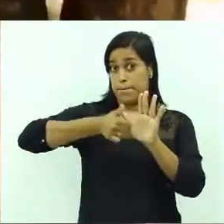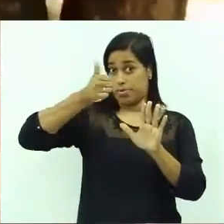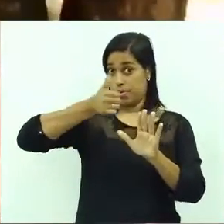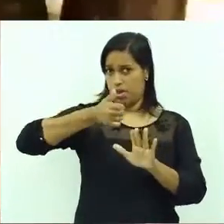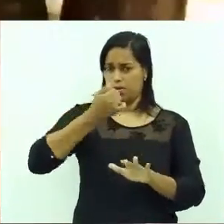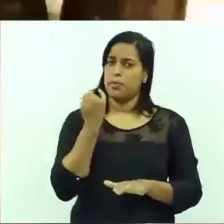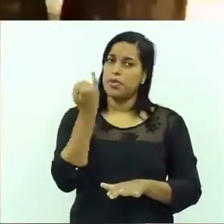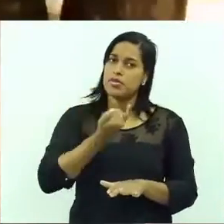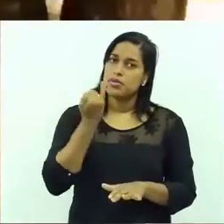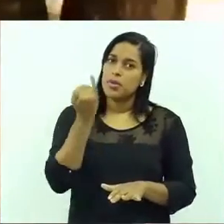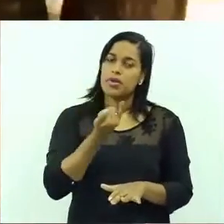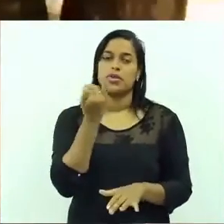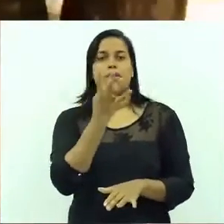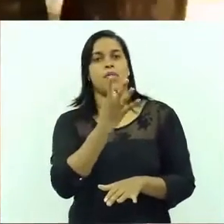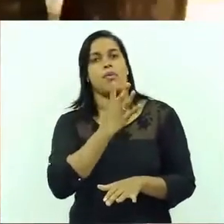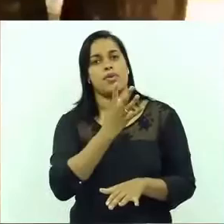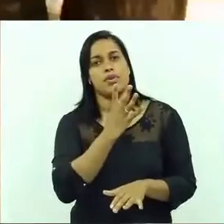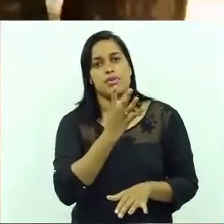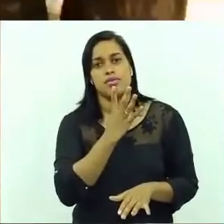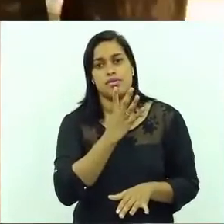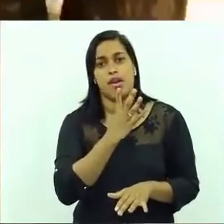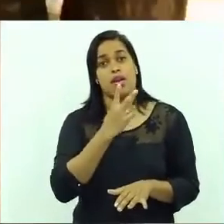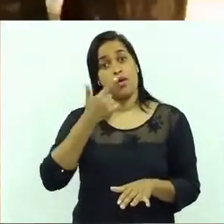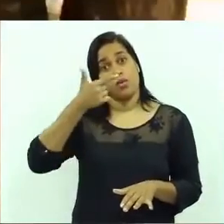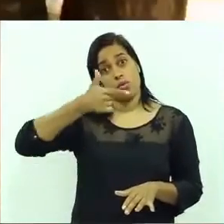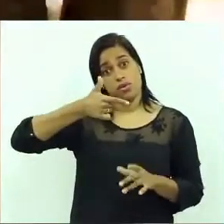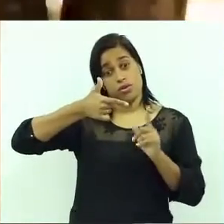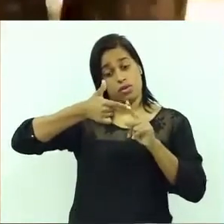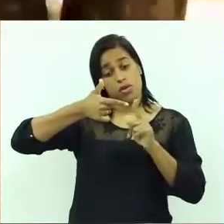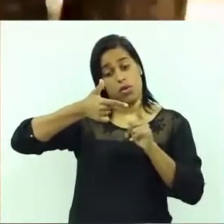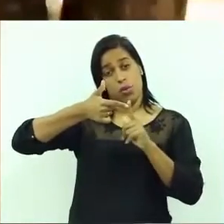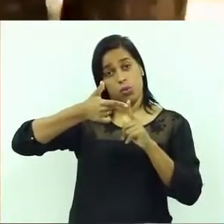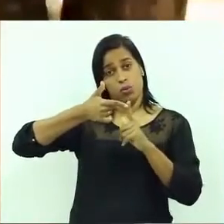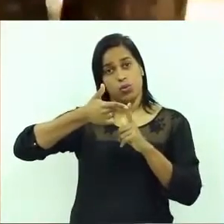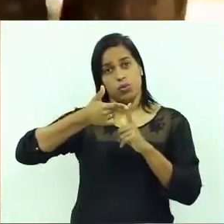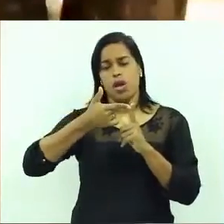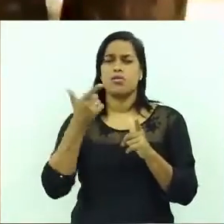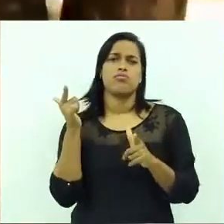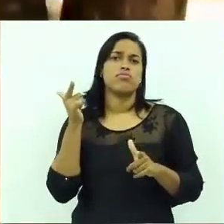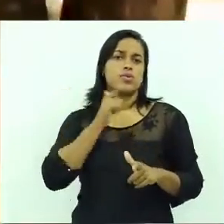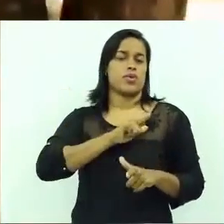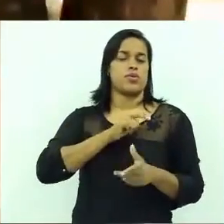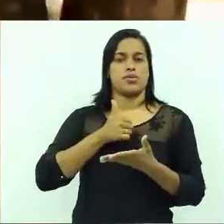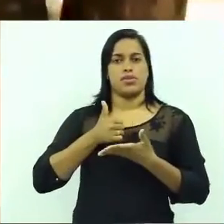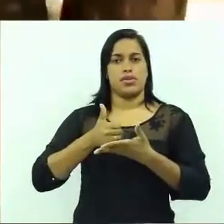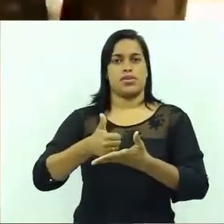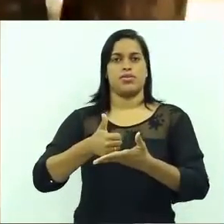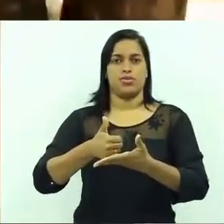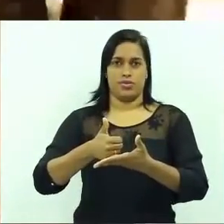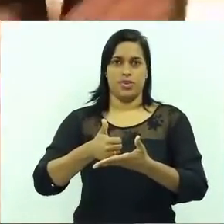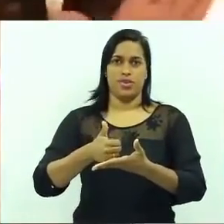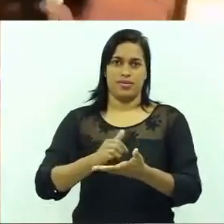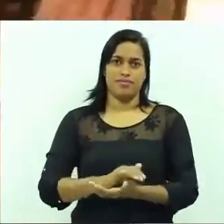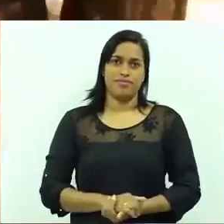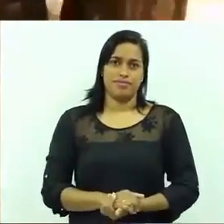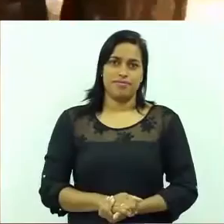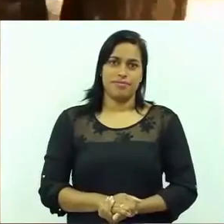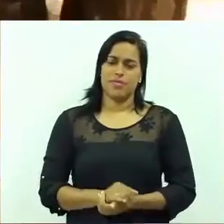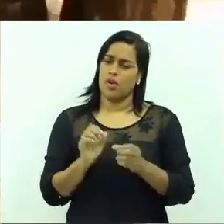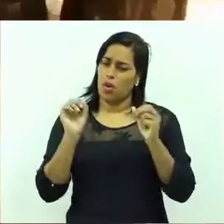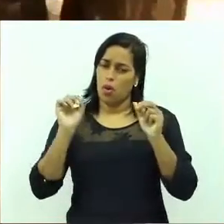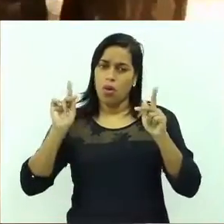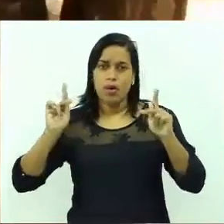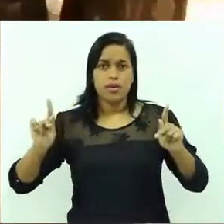importante é para a gente conhecer bem. E o segundo, para que a gente consiga ajuda. Tá legal. E esses